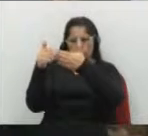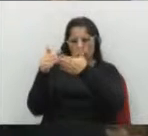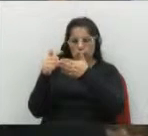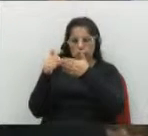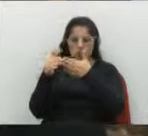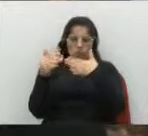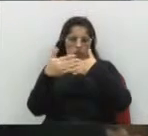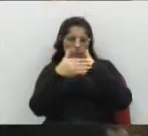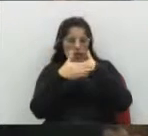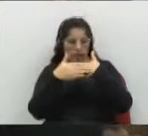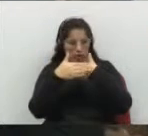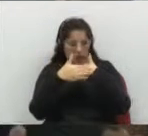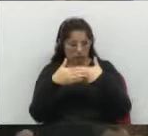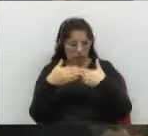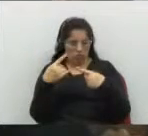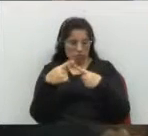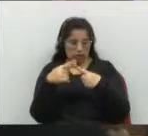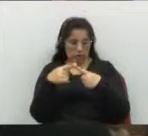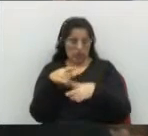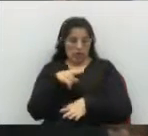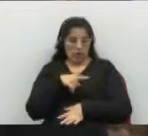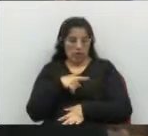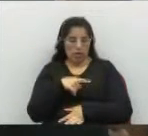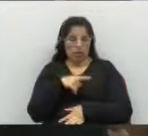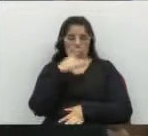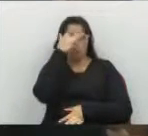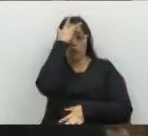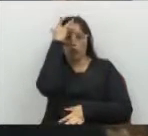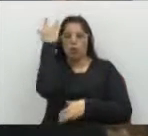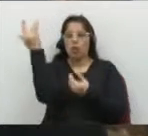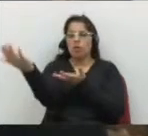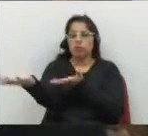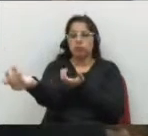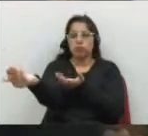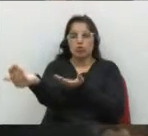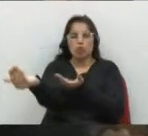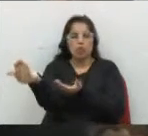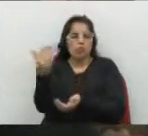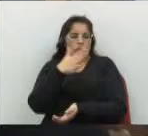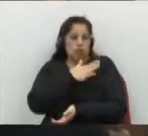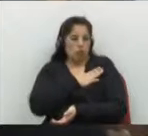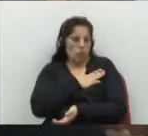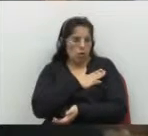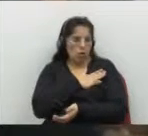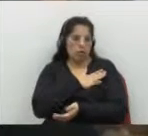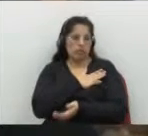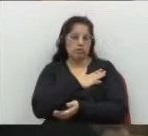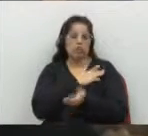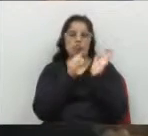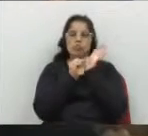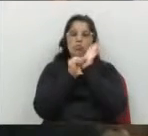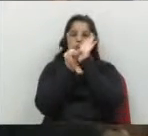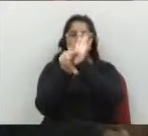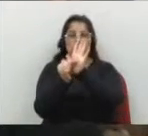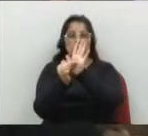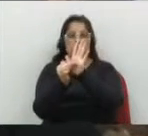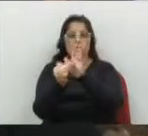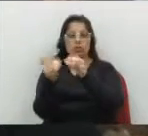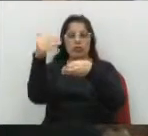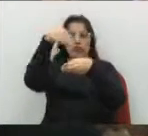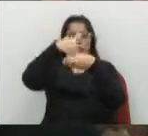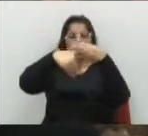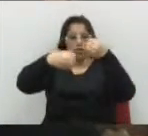muitos jovens que gostam do seu carro com exposição. Gasta muitas vezes aí dinheiro, e sabemos que tem